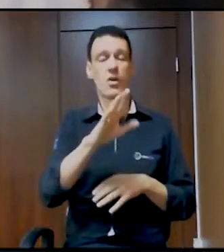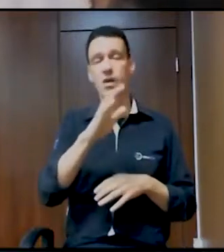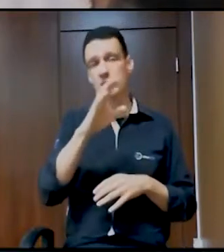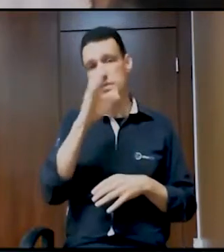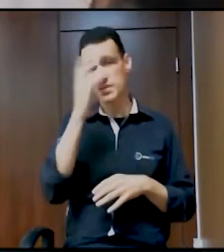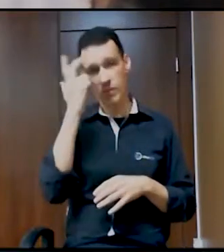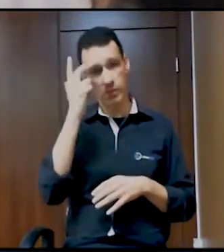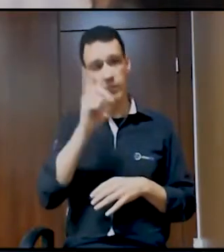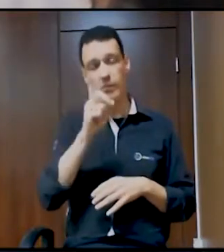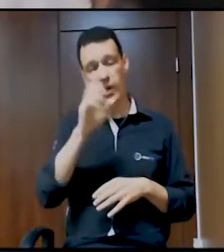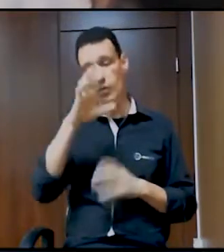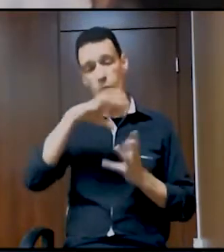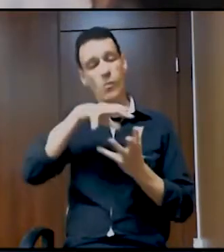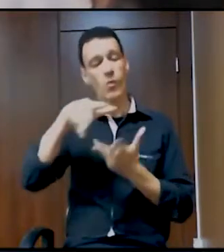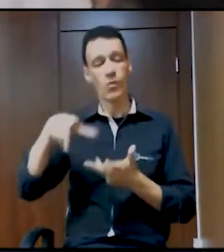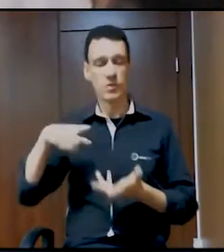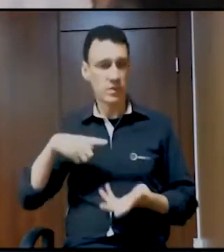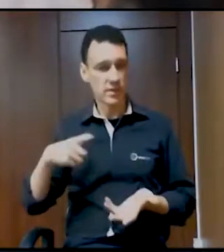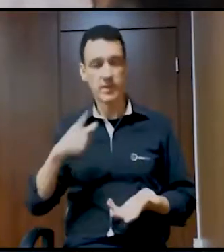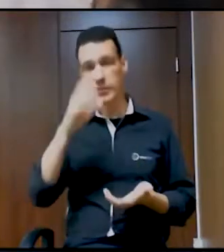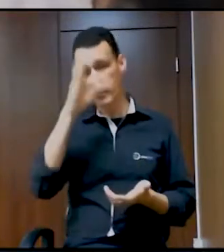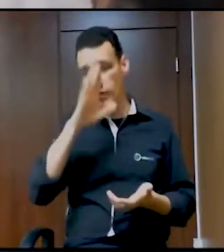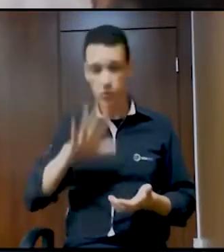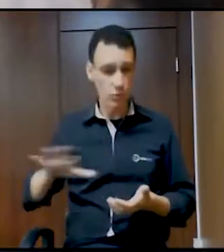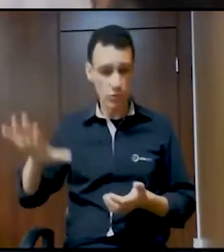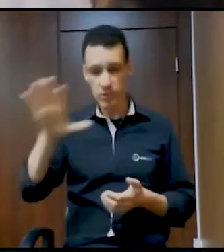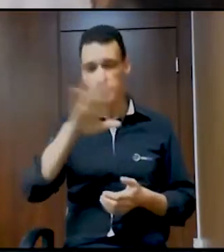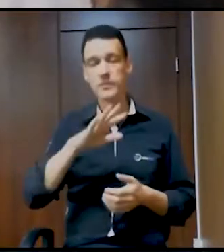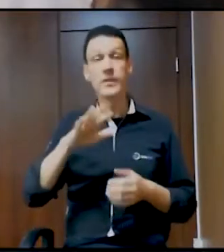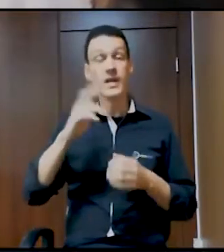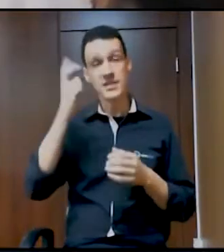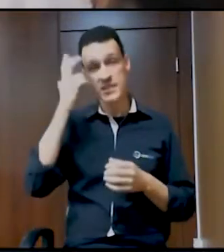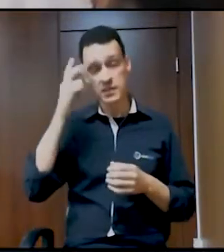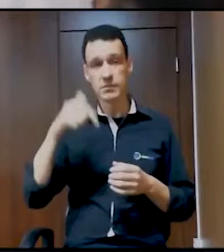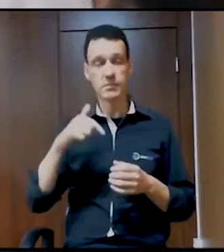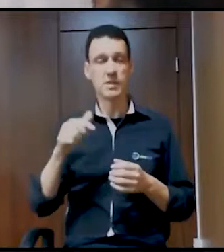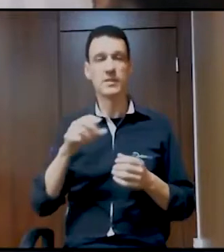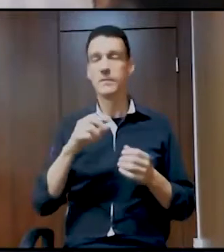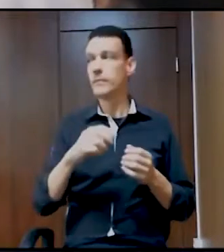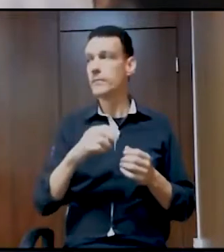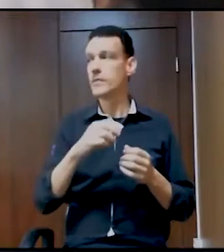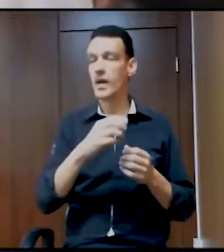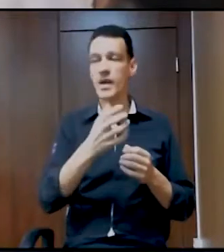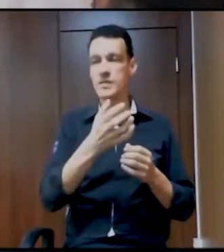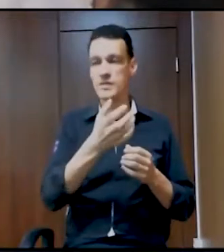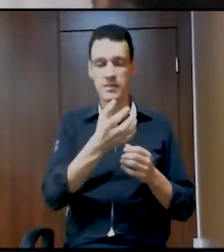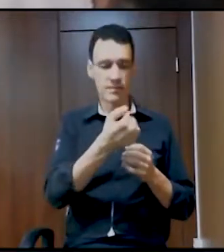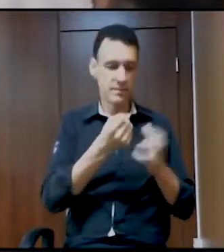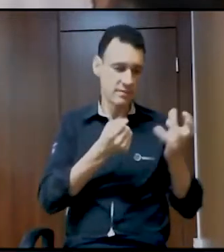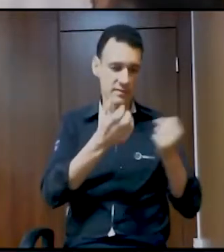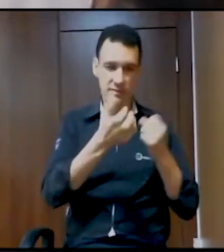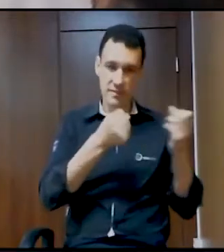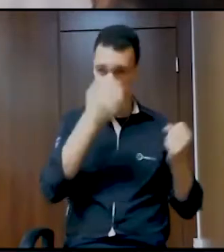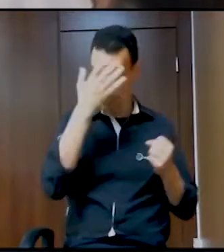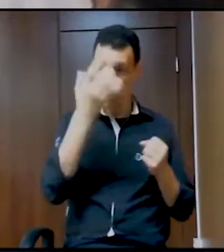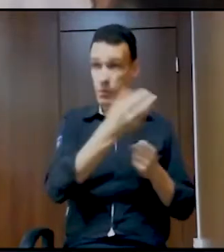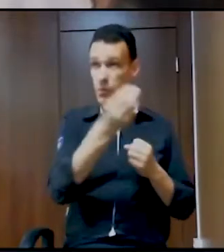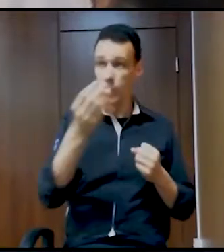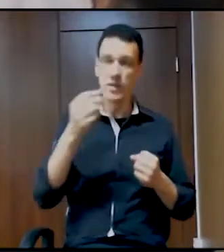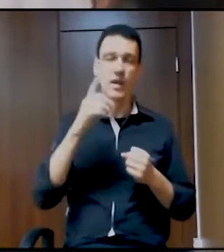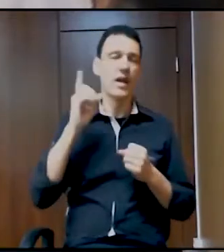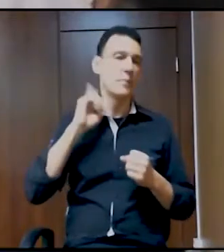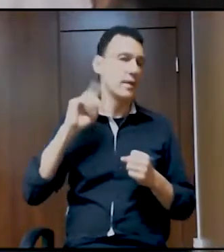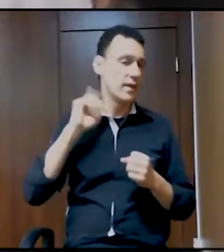Paulo, né? População de rua tem no Brasil todo e na nossa cidade a gente acolhe várias pessoas, como o Paulo César, que é